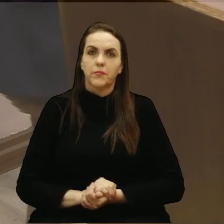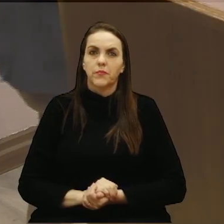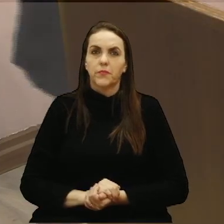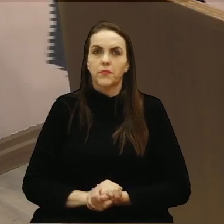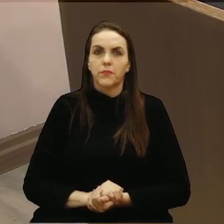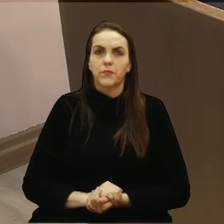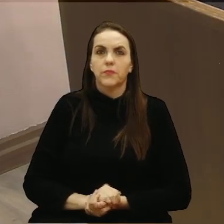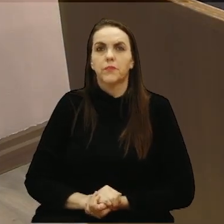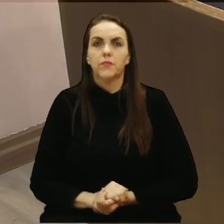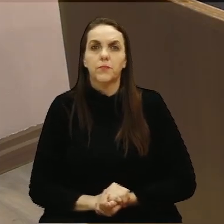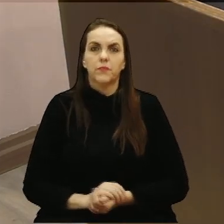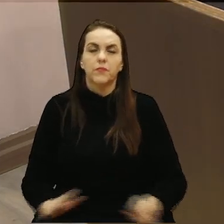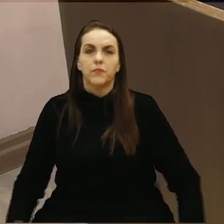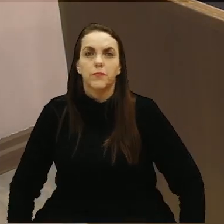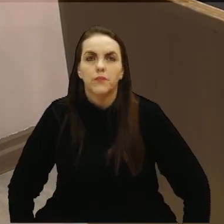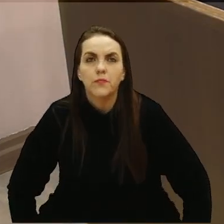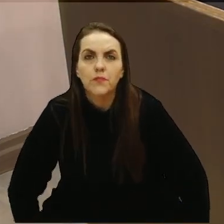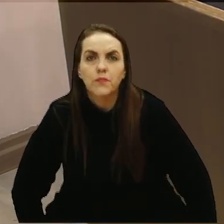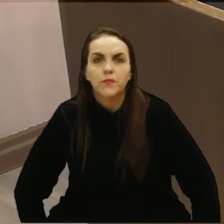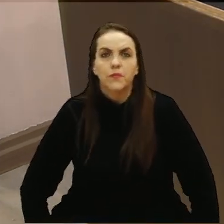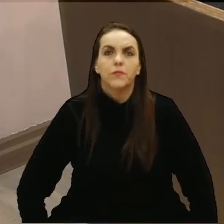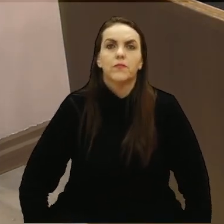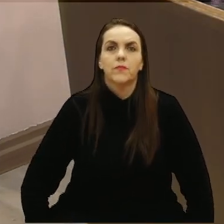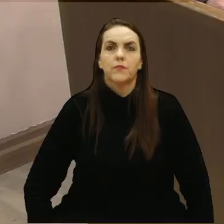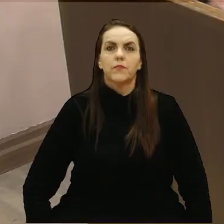Para organizar ali, presidente.